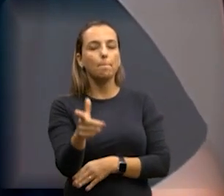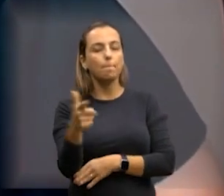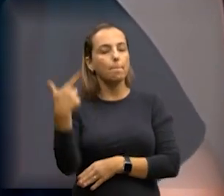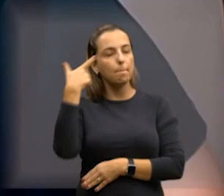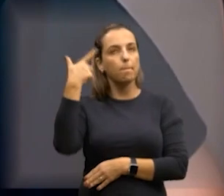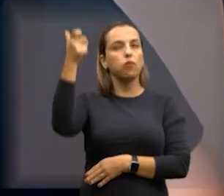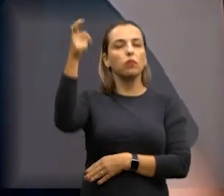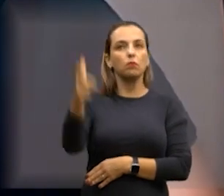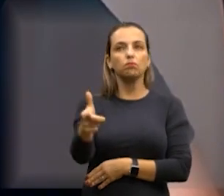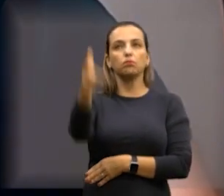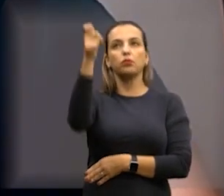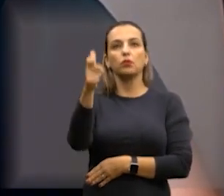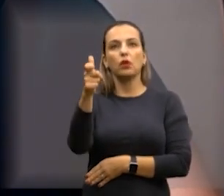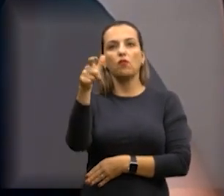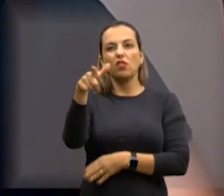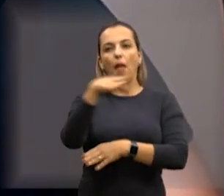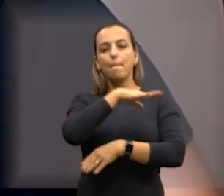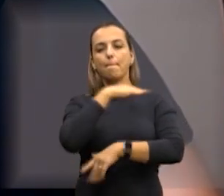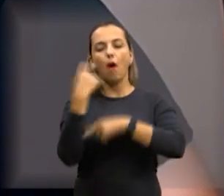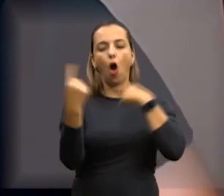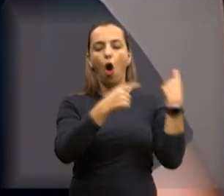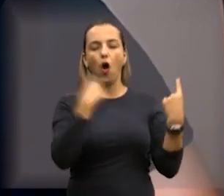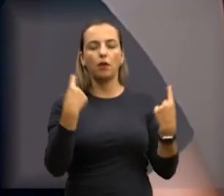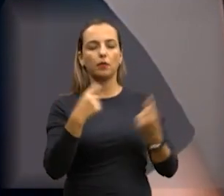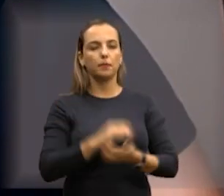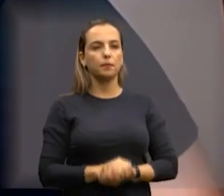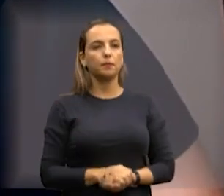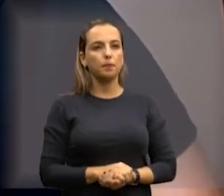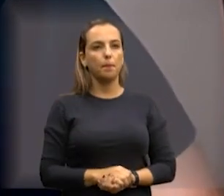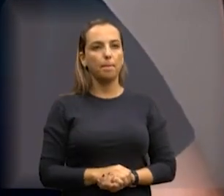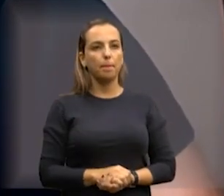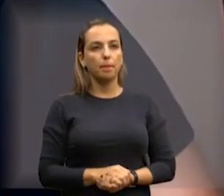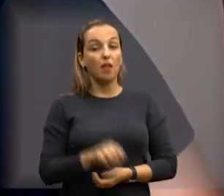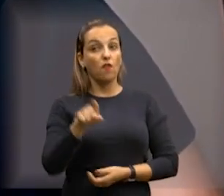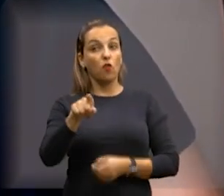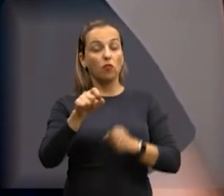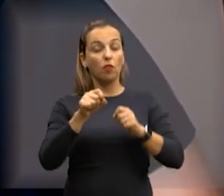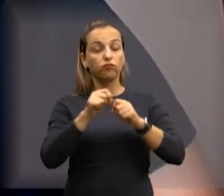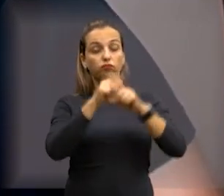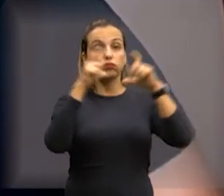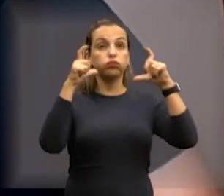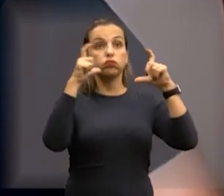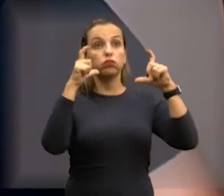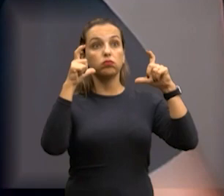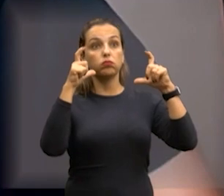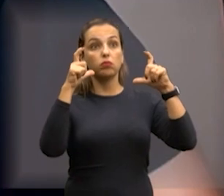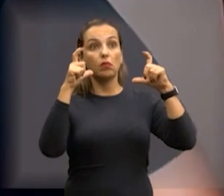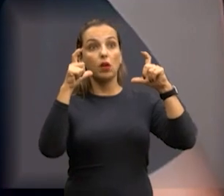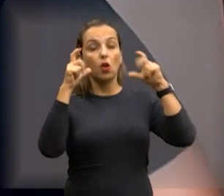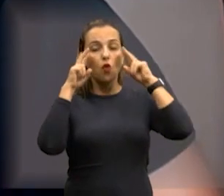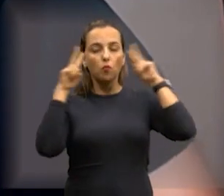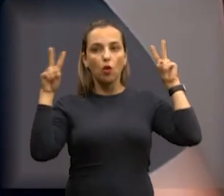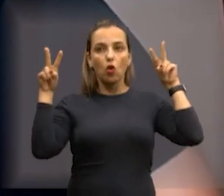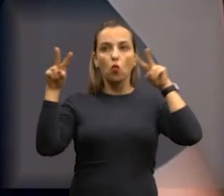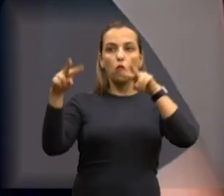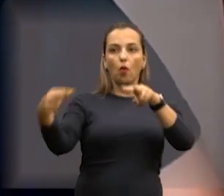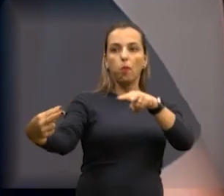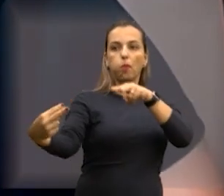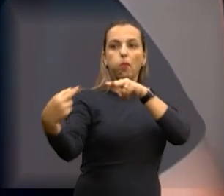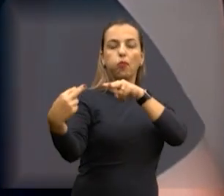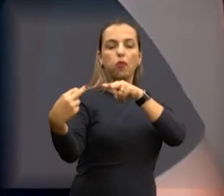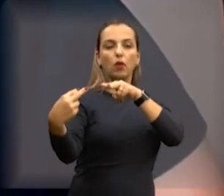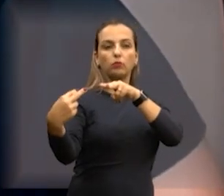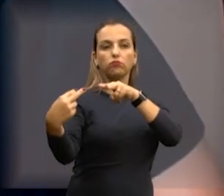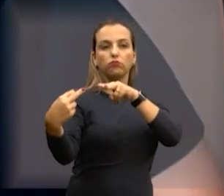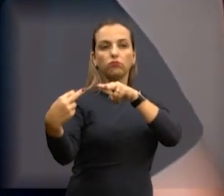estarão espalhados no chão. Quero você de olhos bem abertos. Quero ter a chance de olhar nos seus olhos e ver